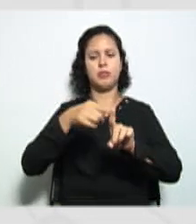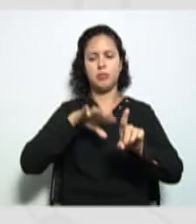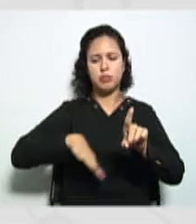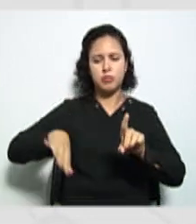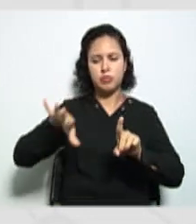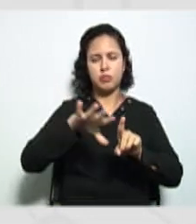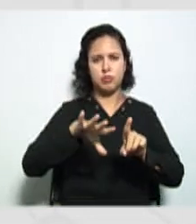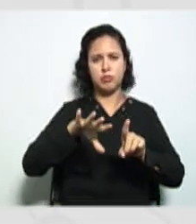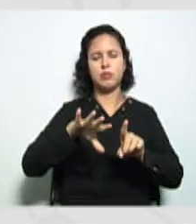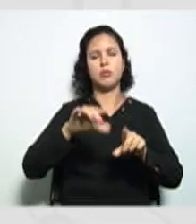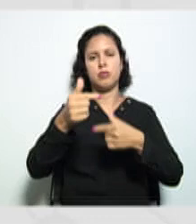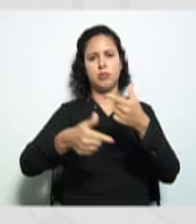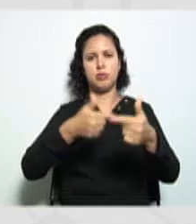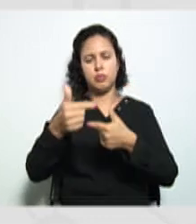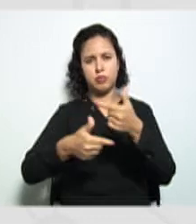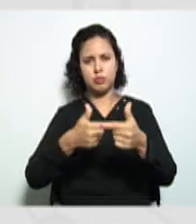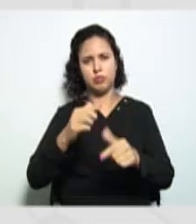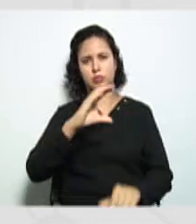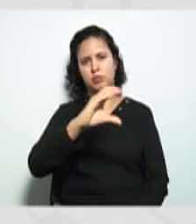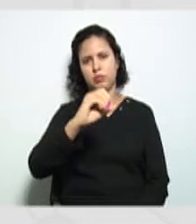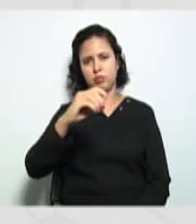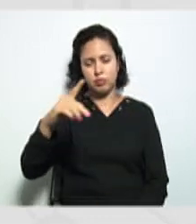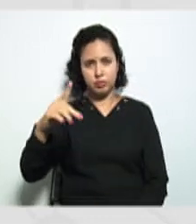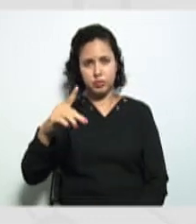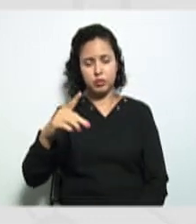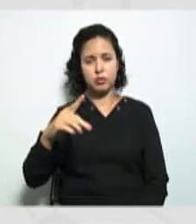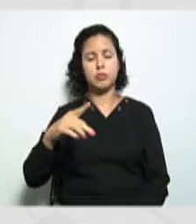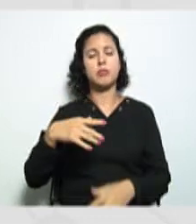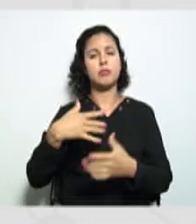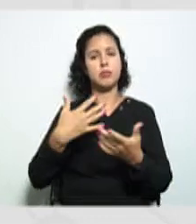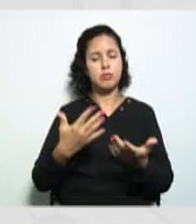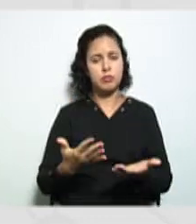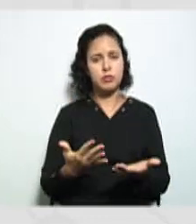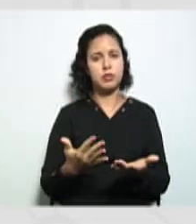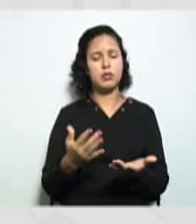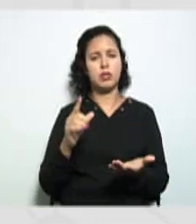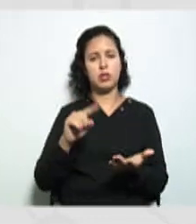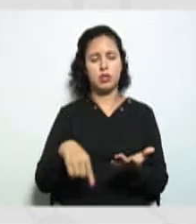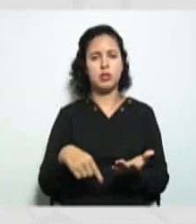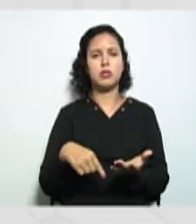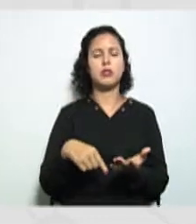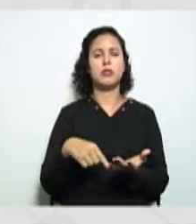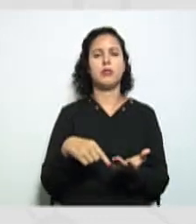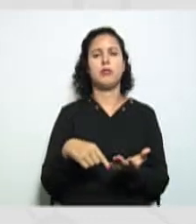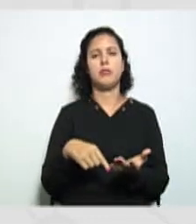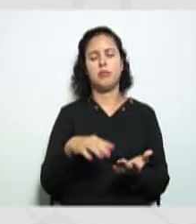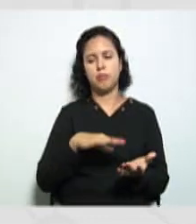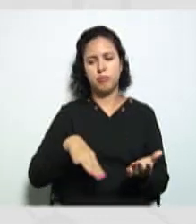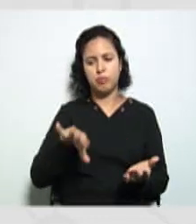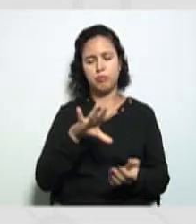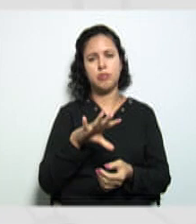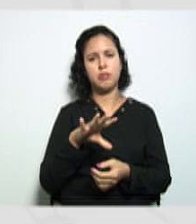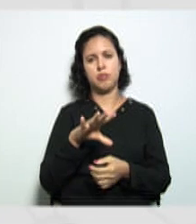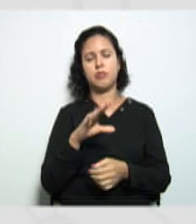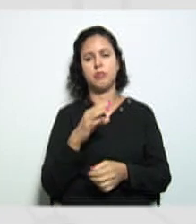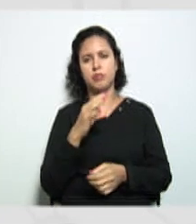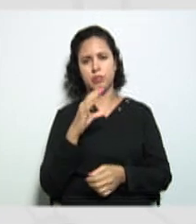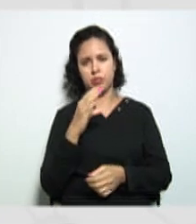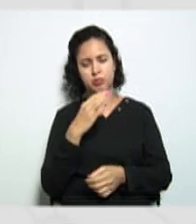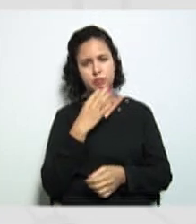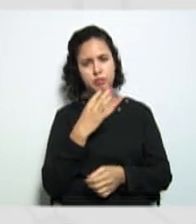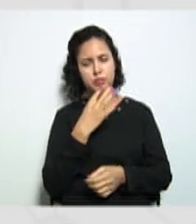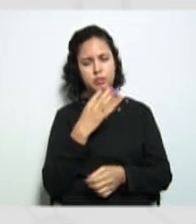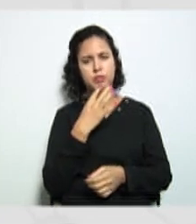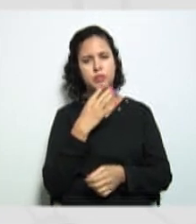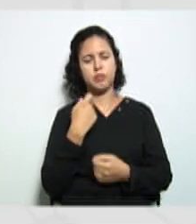campo de atuação, que é o cooperativismo. E, portanto, ele, assim como um campo de conhecimento, também